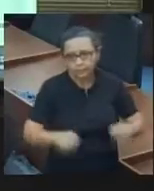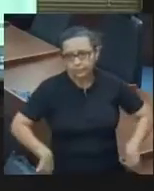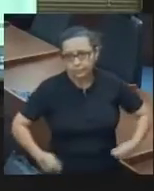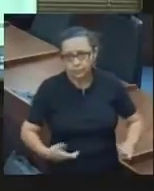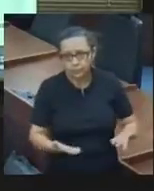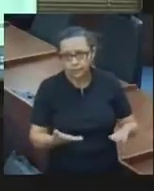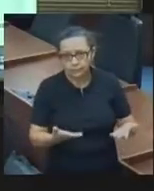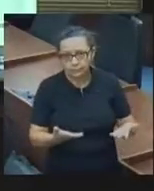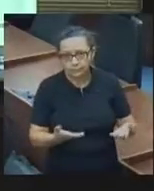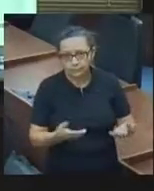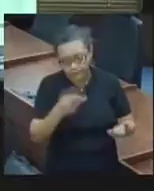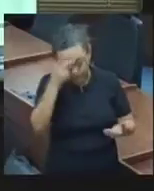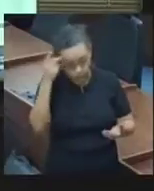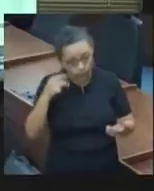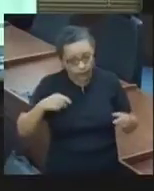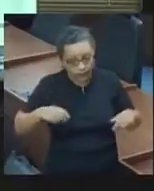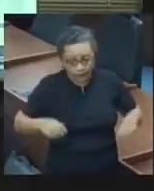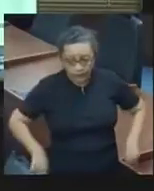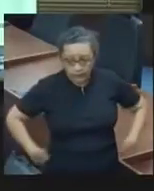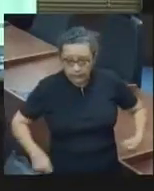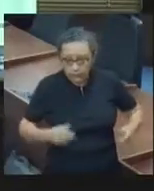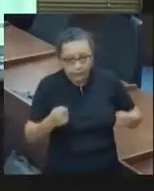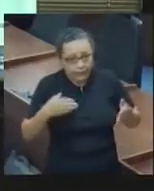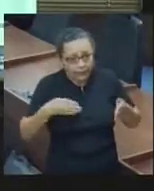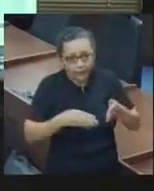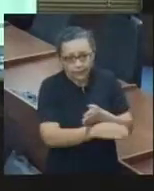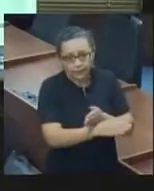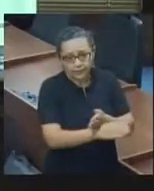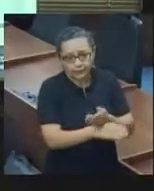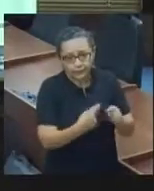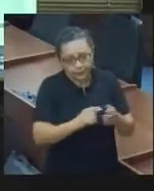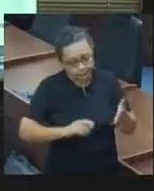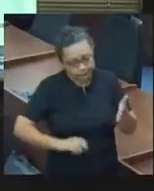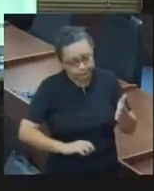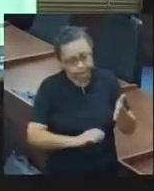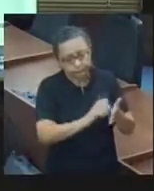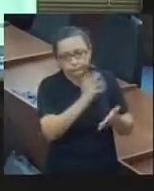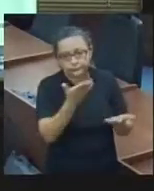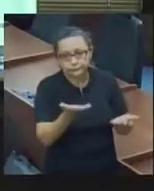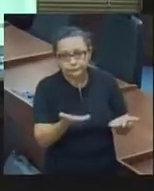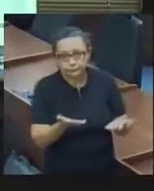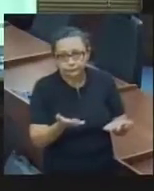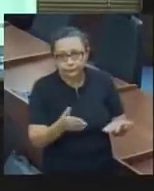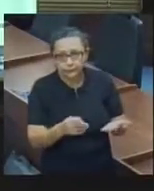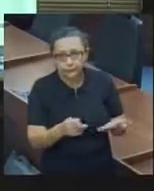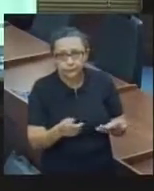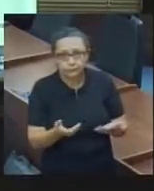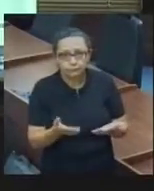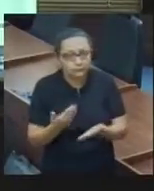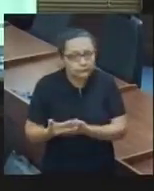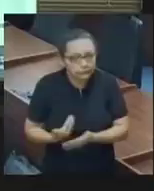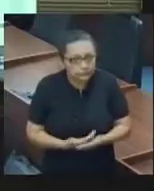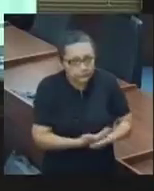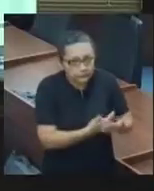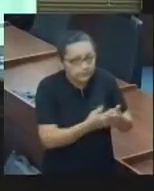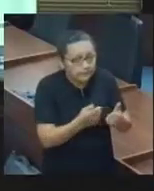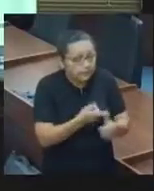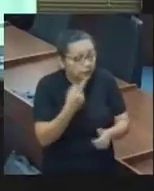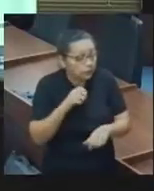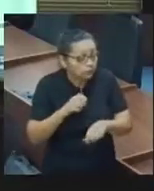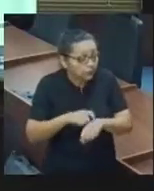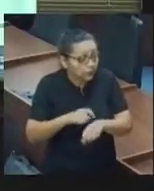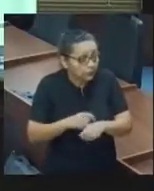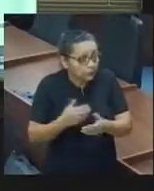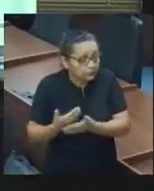uma pessoa cadeirante nessas nesta escada né então uma primeira uma solução a primeira solução que